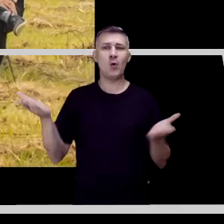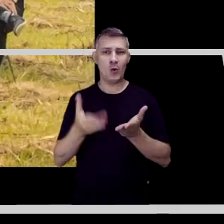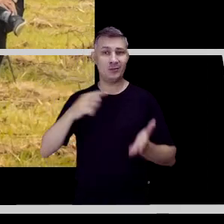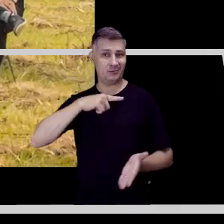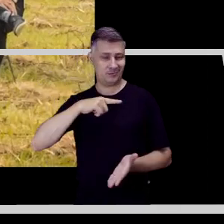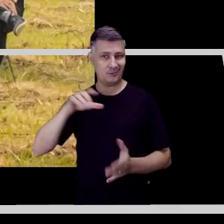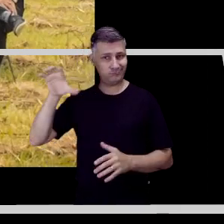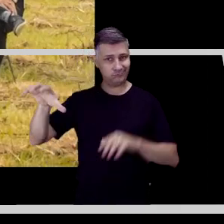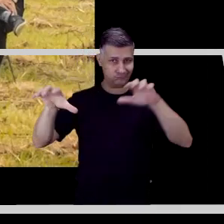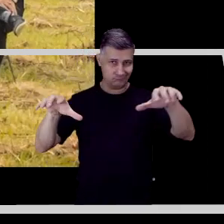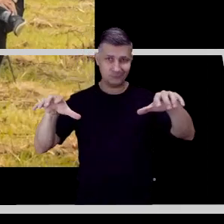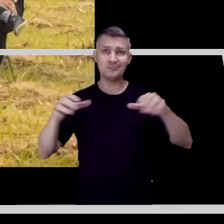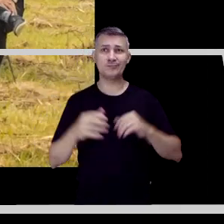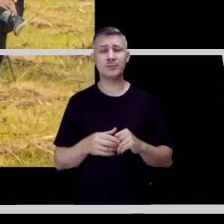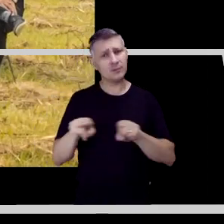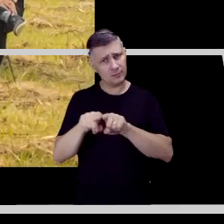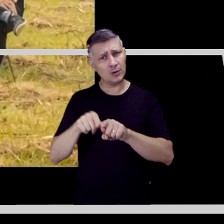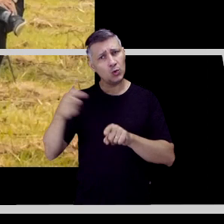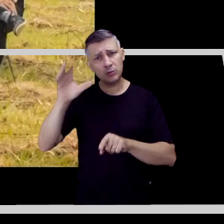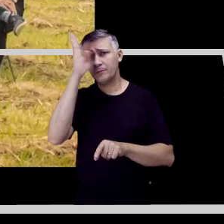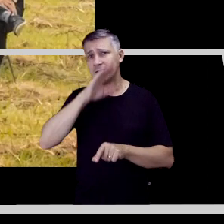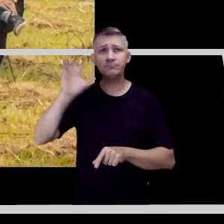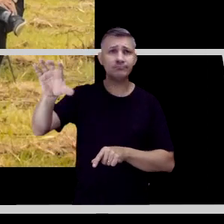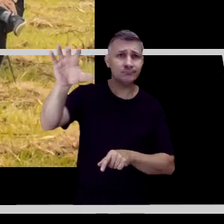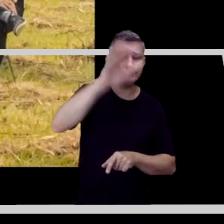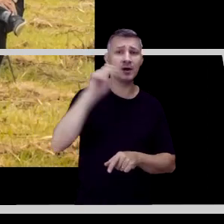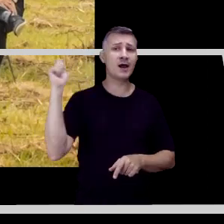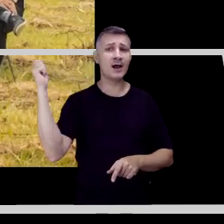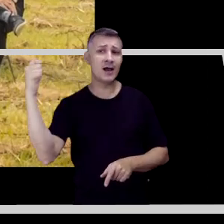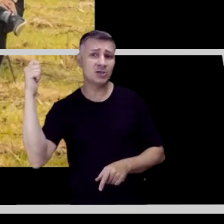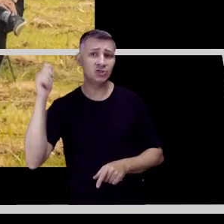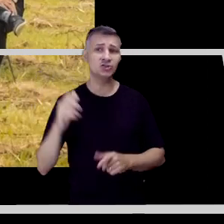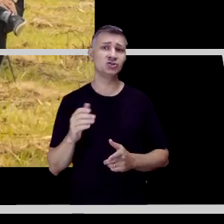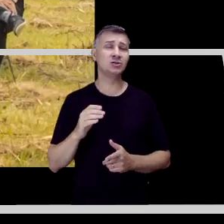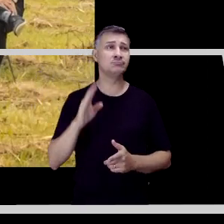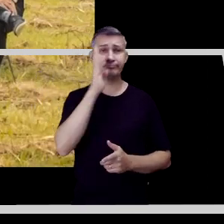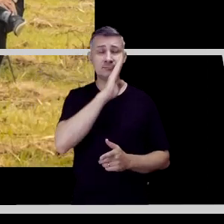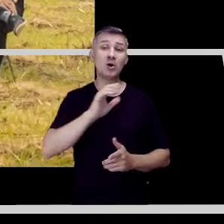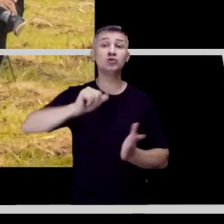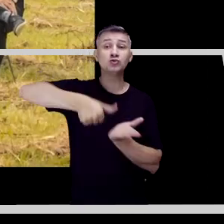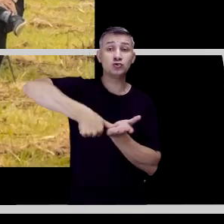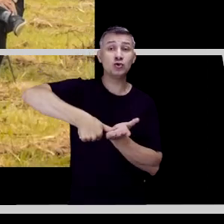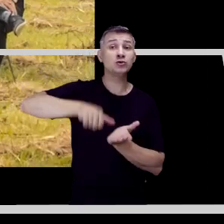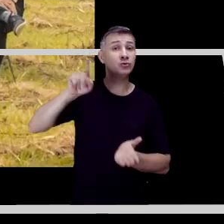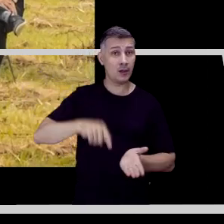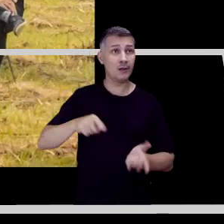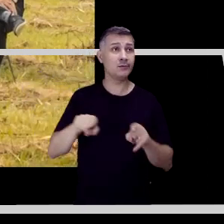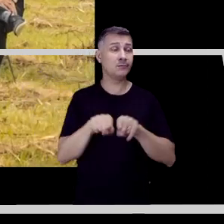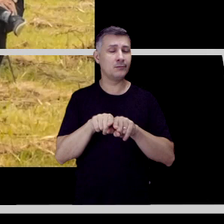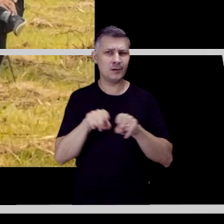temos membros em outras localizações aqui dentro do Brasil, na Argentina, temos um dos